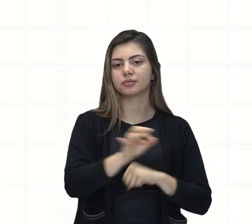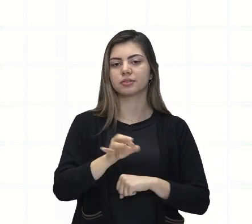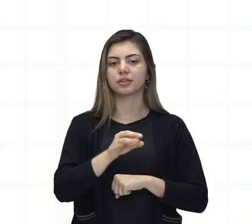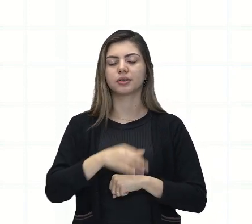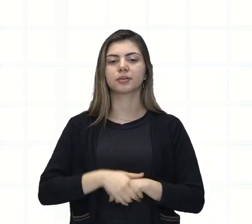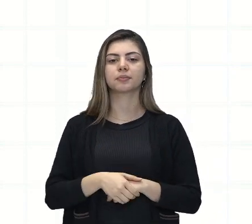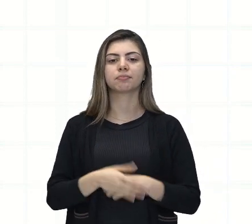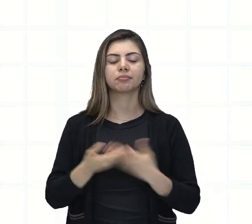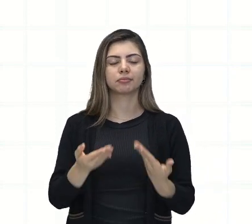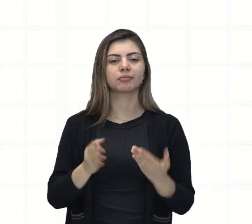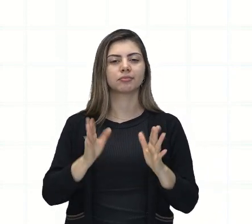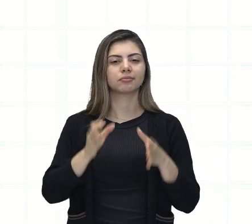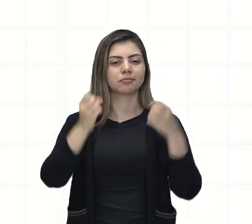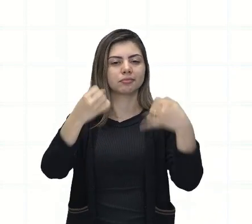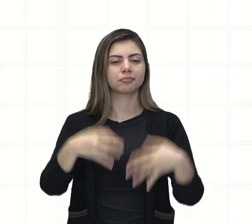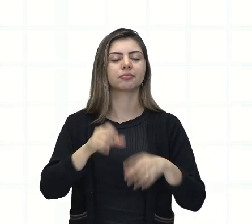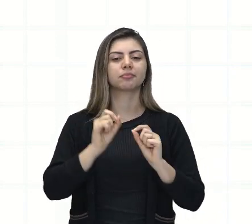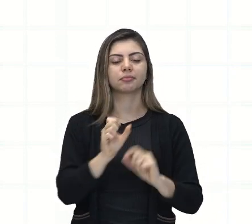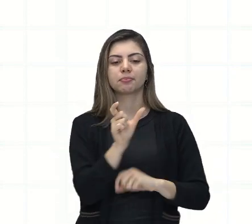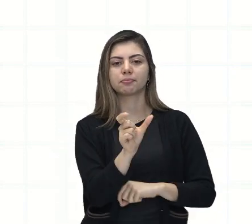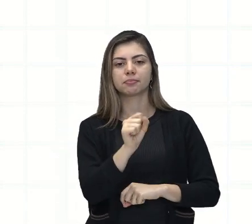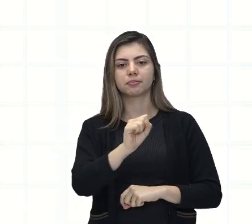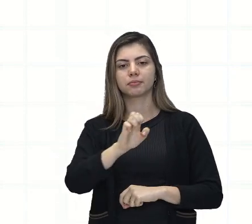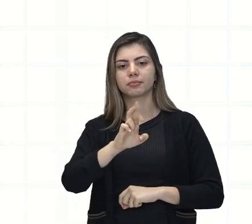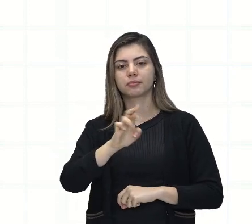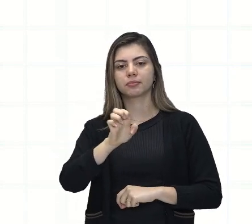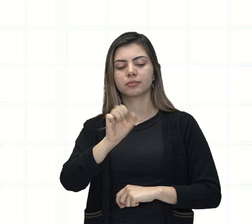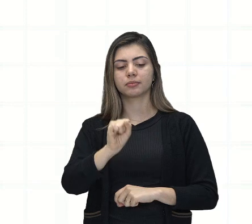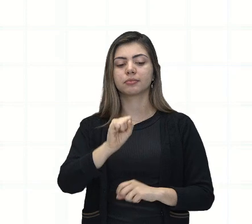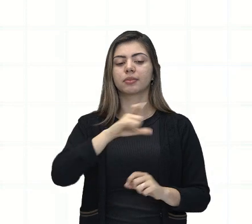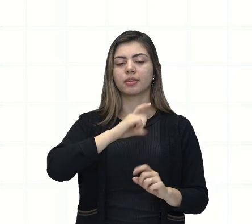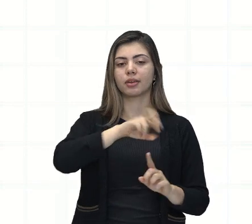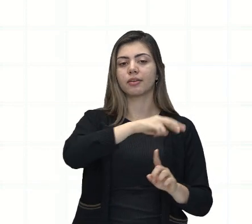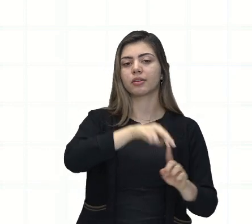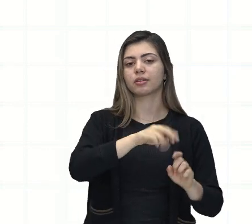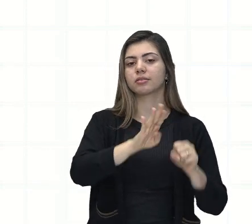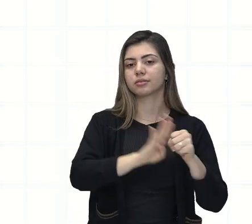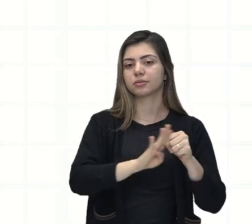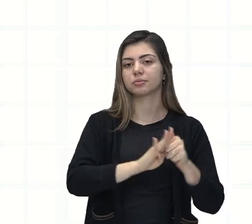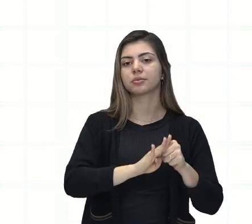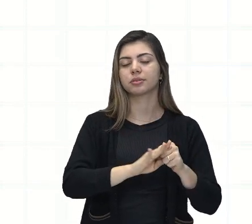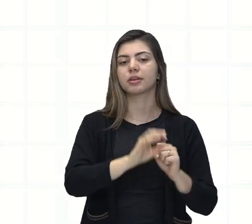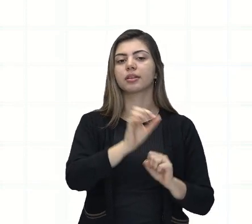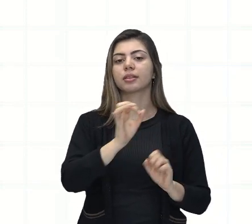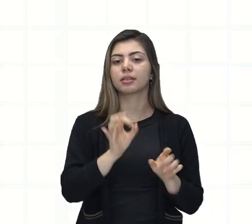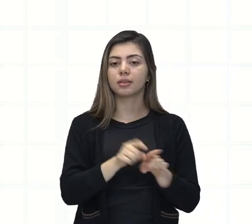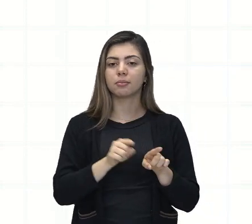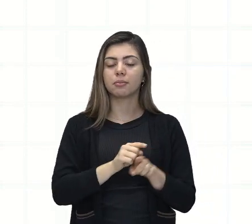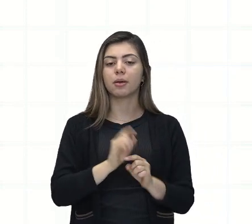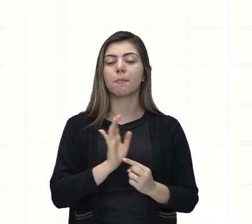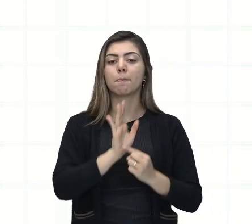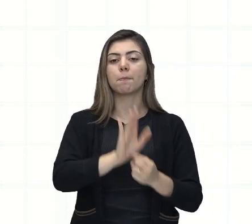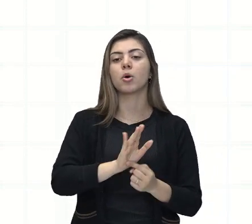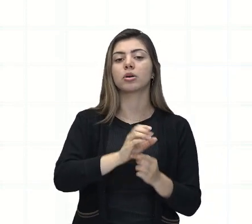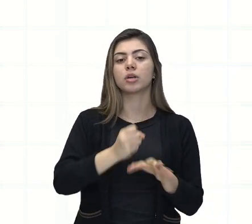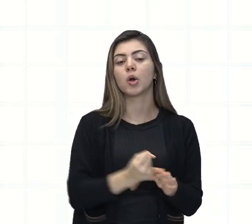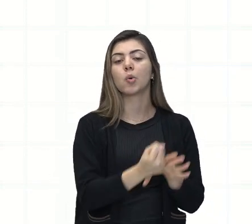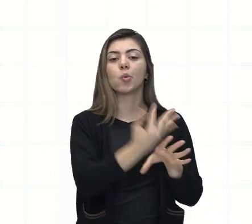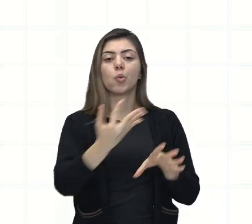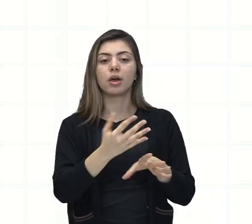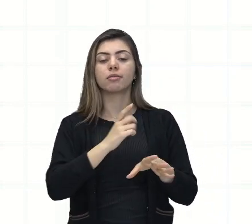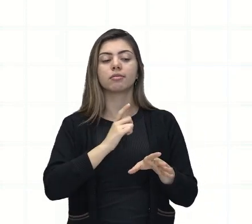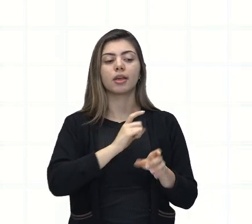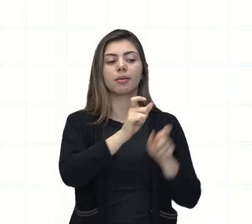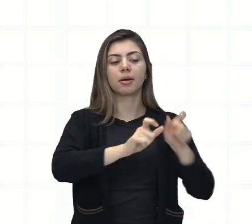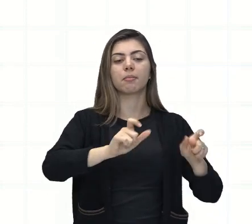Nós já falamos que seres está se referindo ao substantivo, indicando quantas vezes, olha